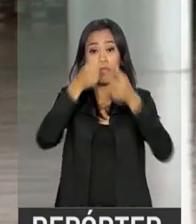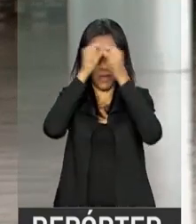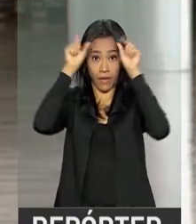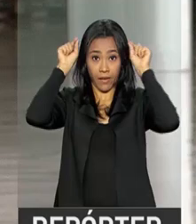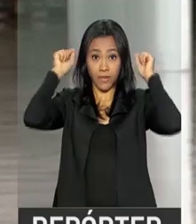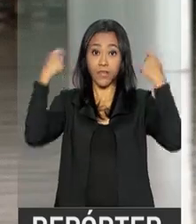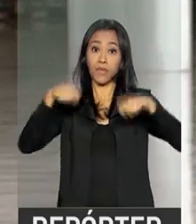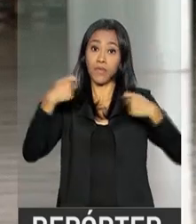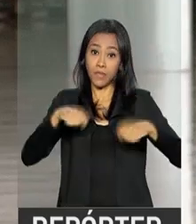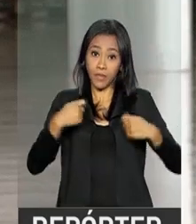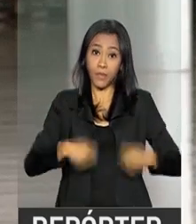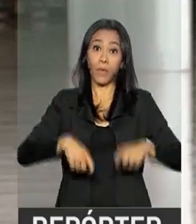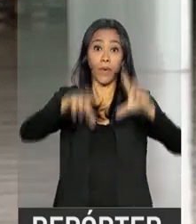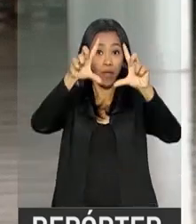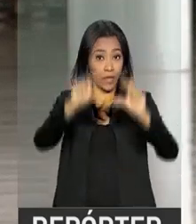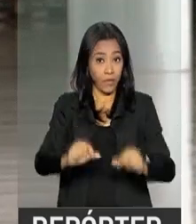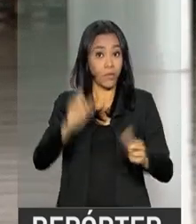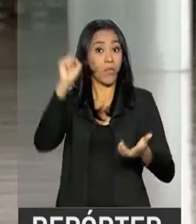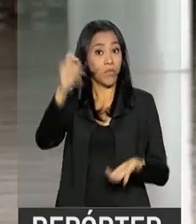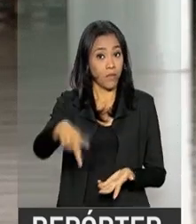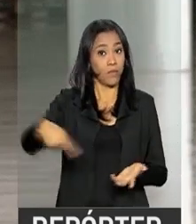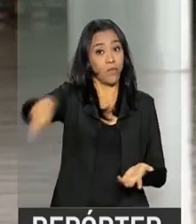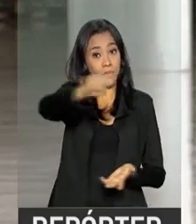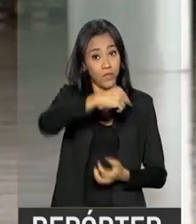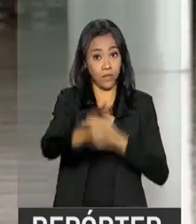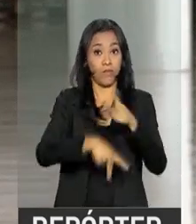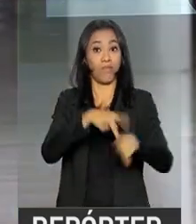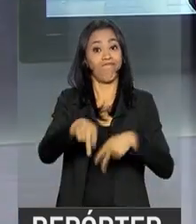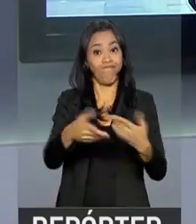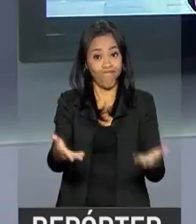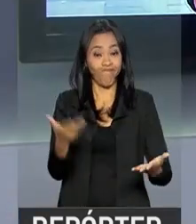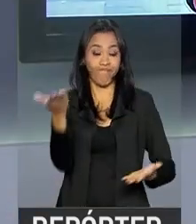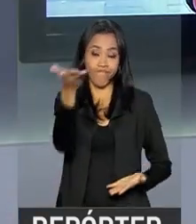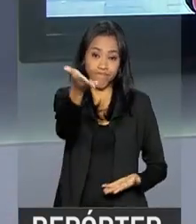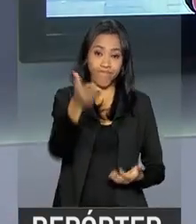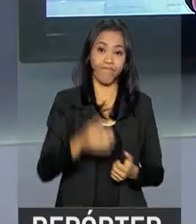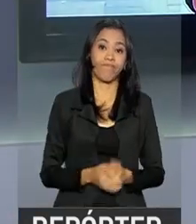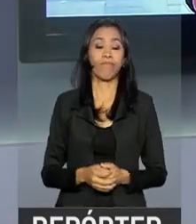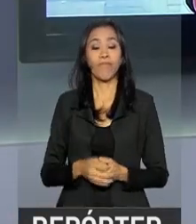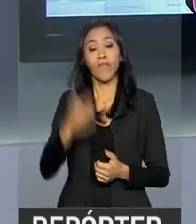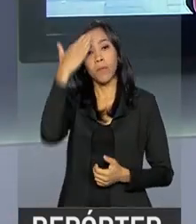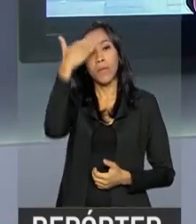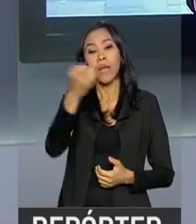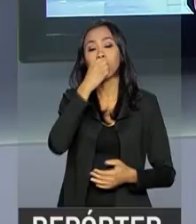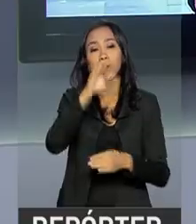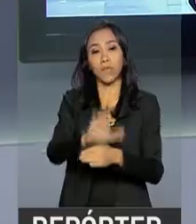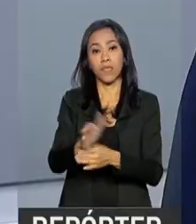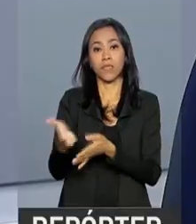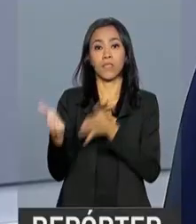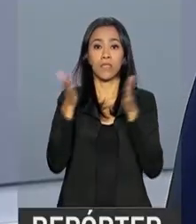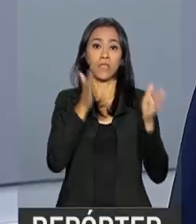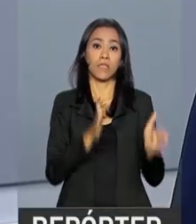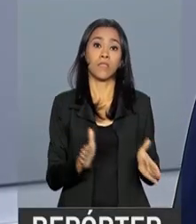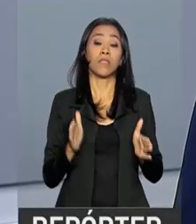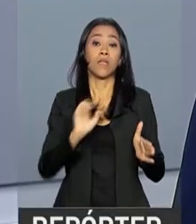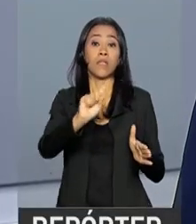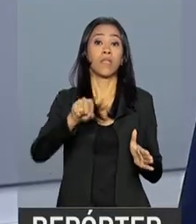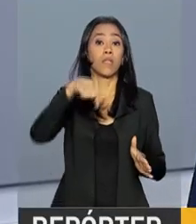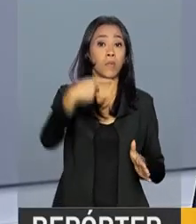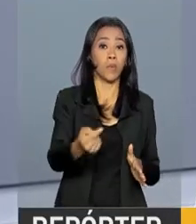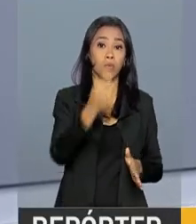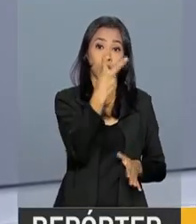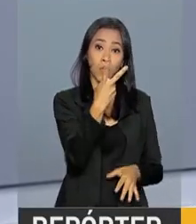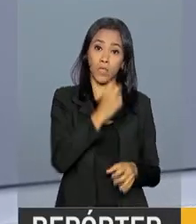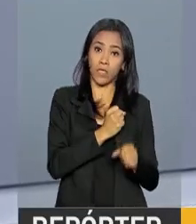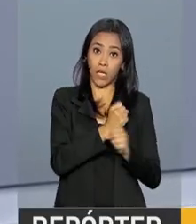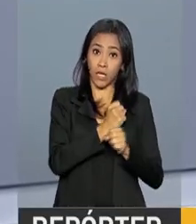benefícios previdenciários da população é com você caron obrigada beatriz uma boa tarde pra você depois de dois anos